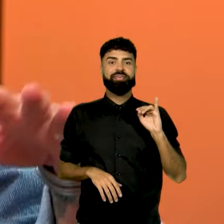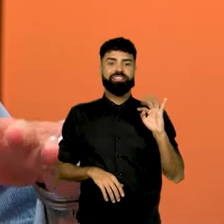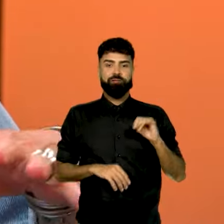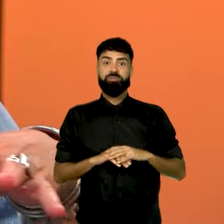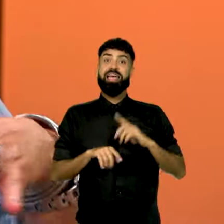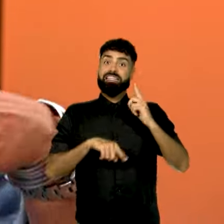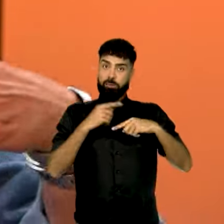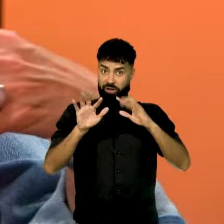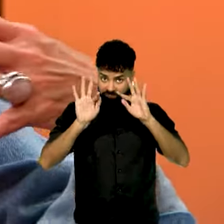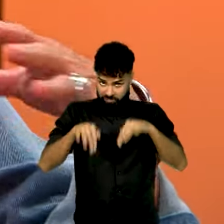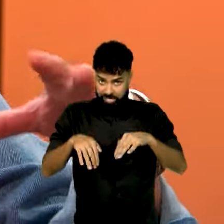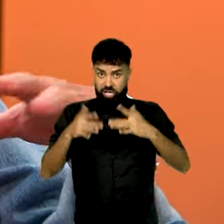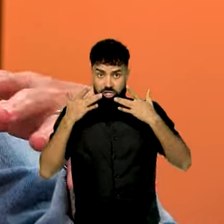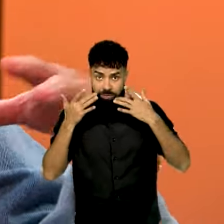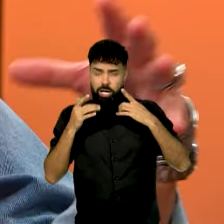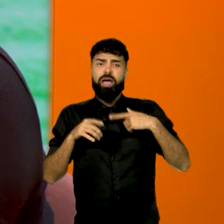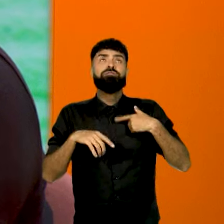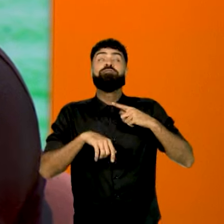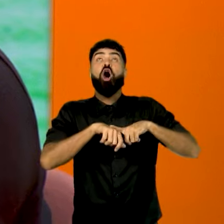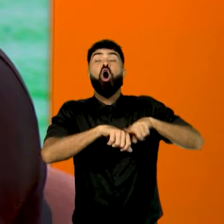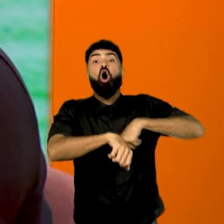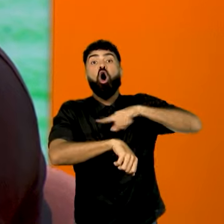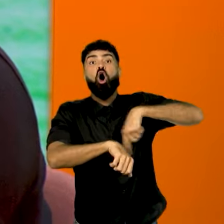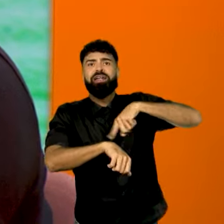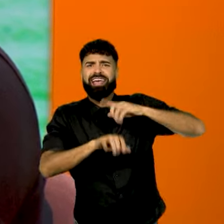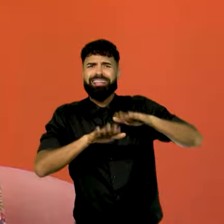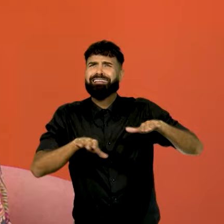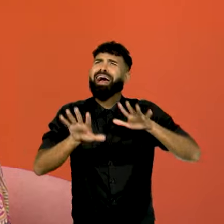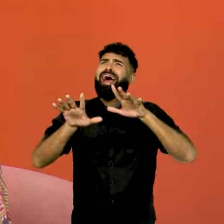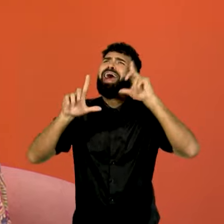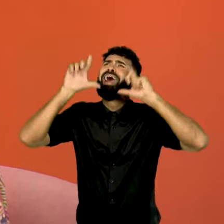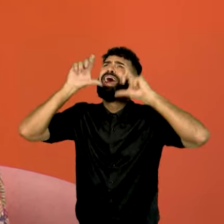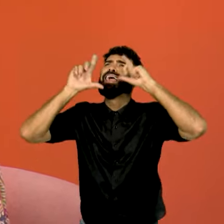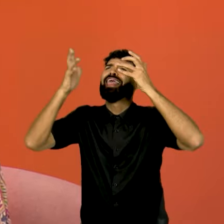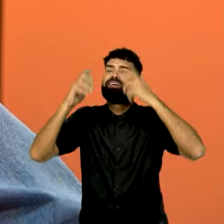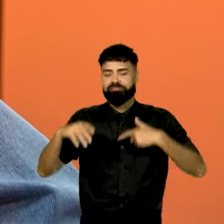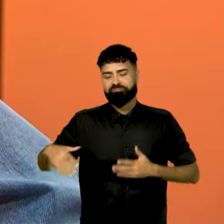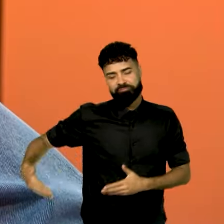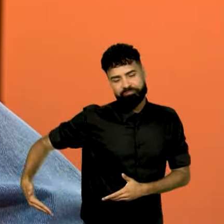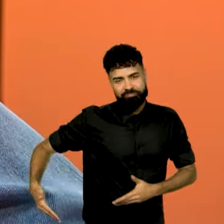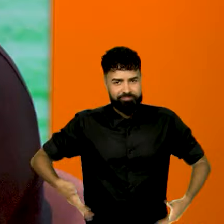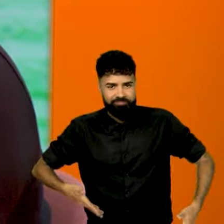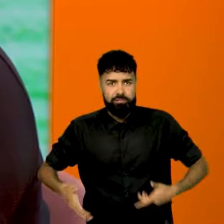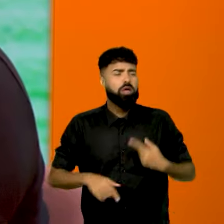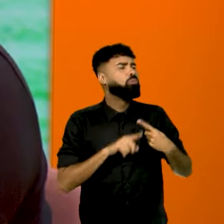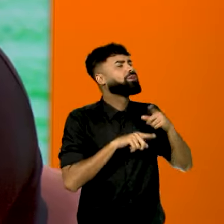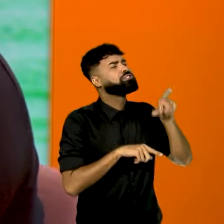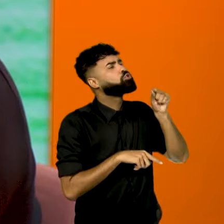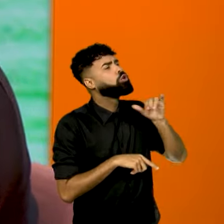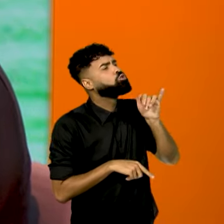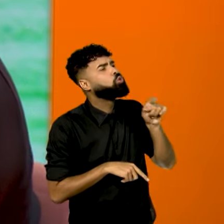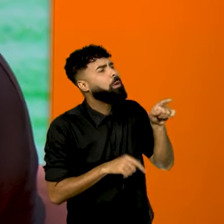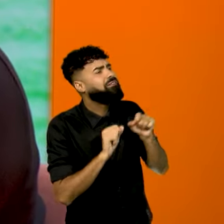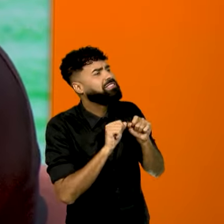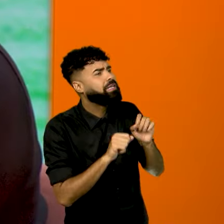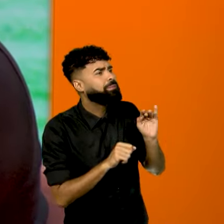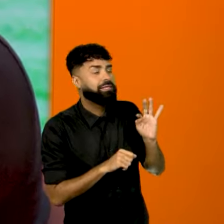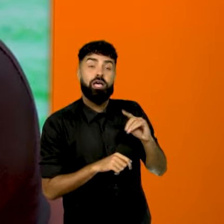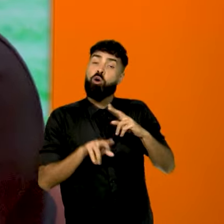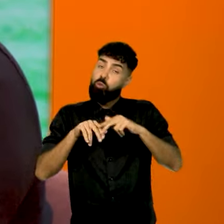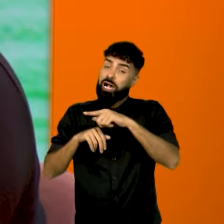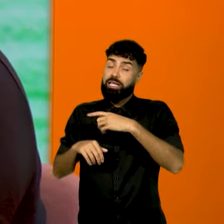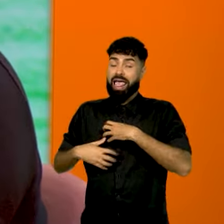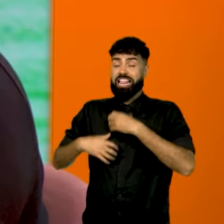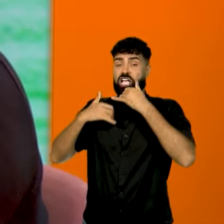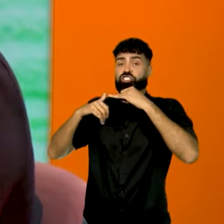acabava o espetáculo, ficava horas tirando foto, as crianças iam em cima dele. Agora, por que você escolheu o João pra fazer o Bita? Porque por causa dessa energia